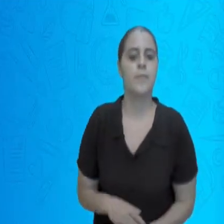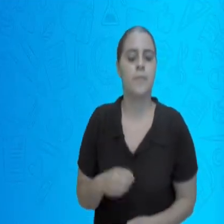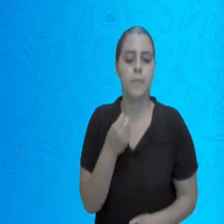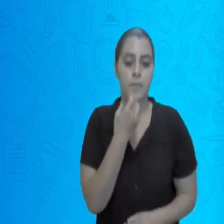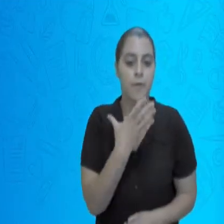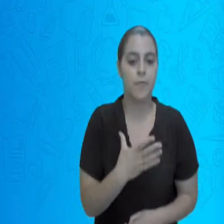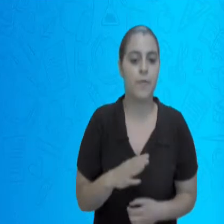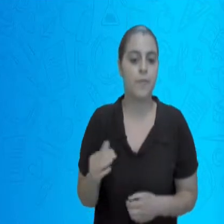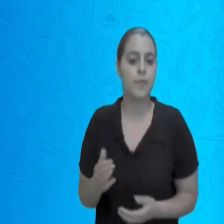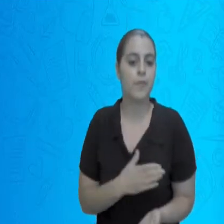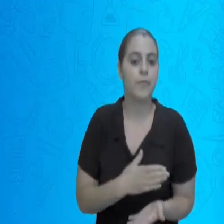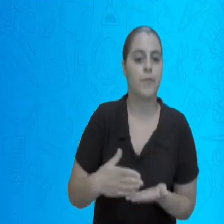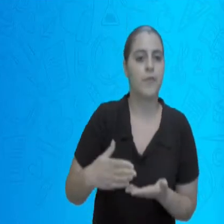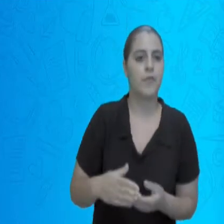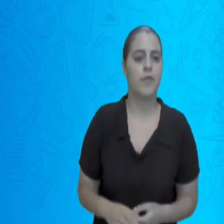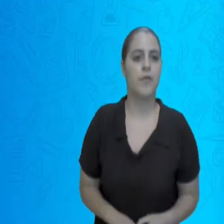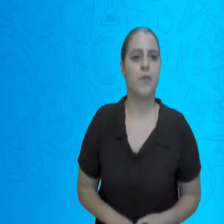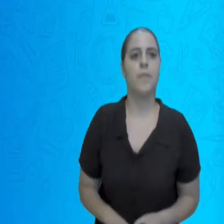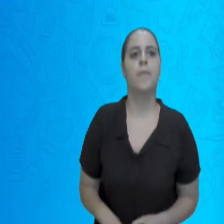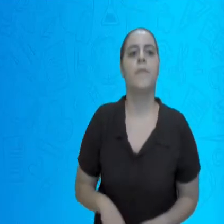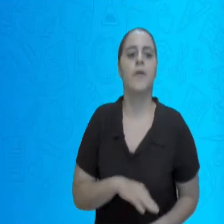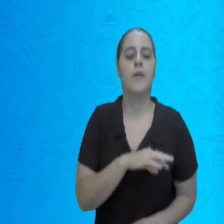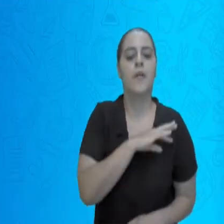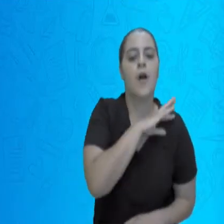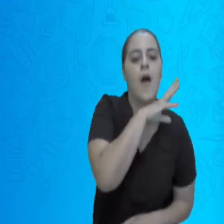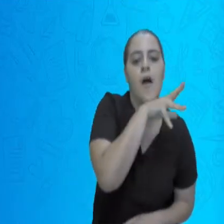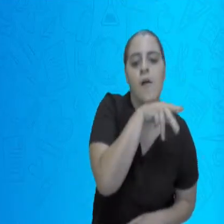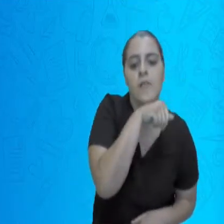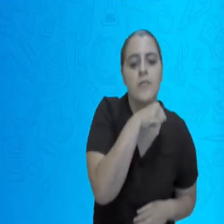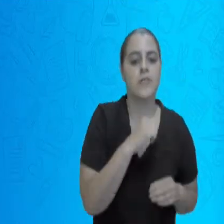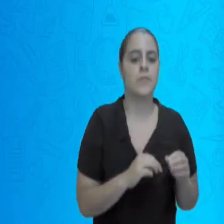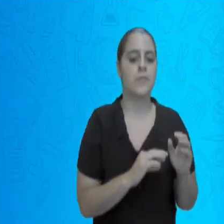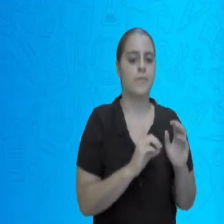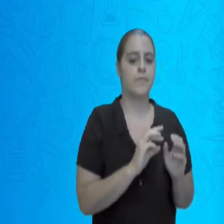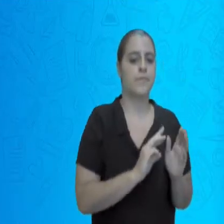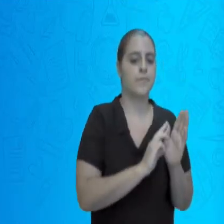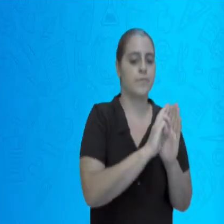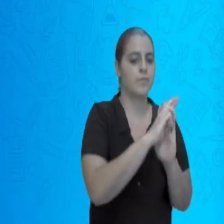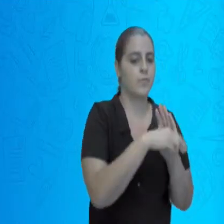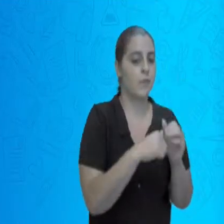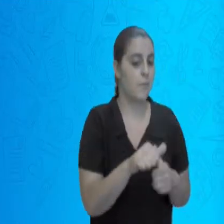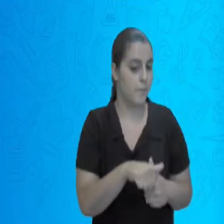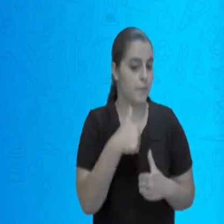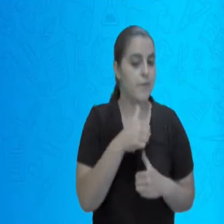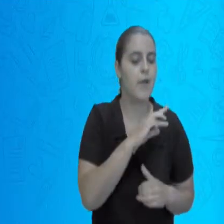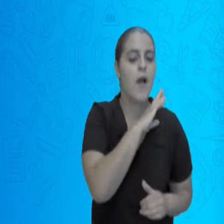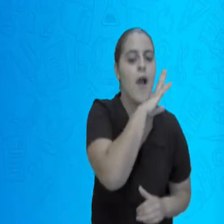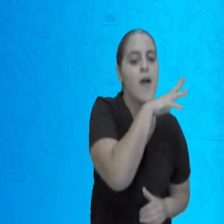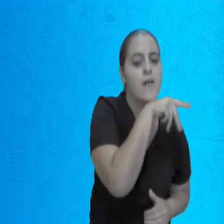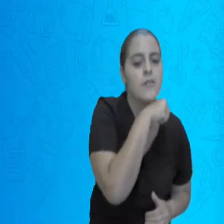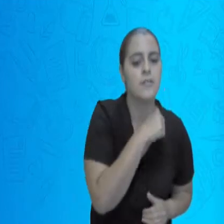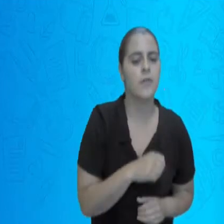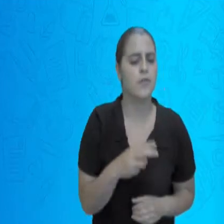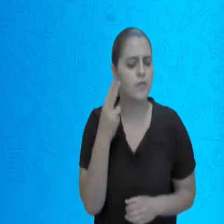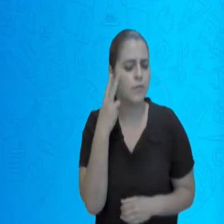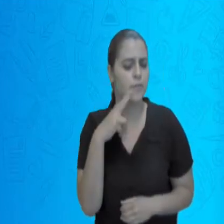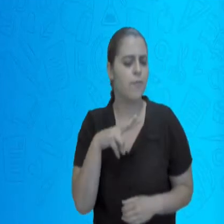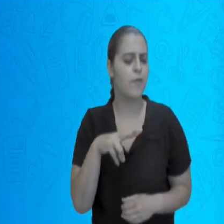vamos começar pelo reino Animalia. Bom, eu consigo